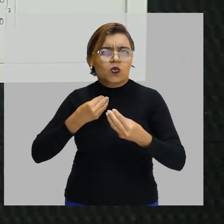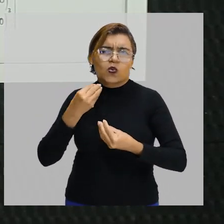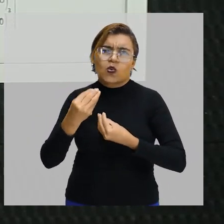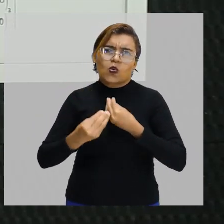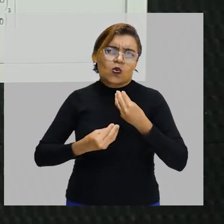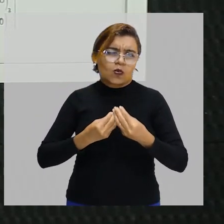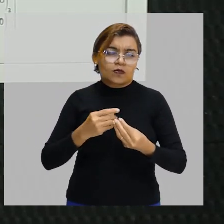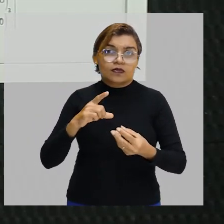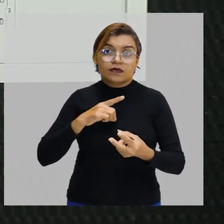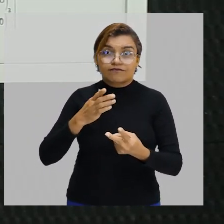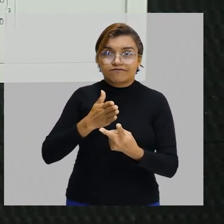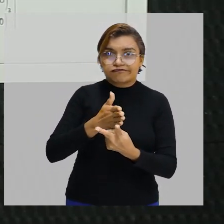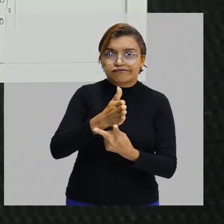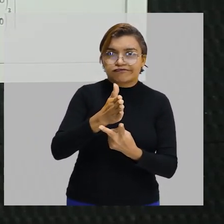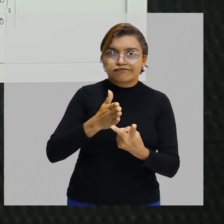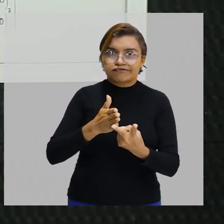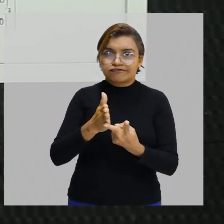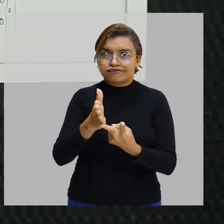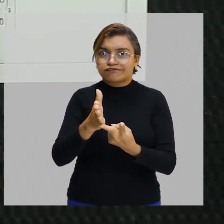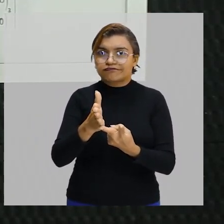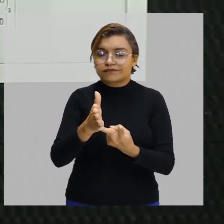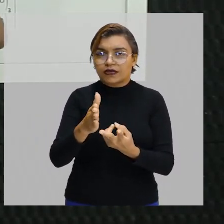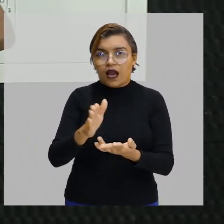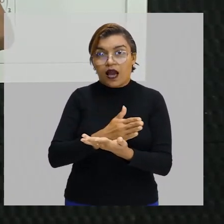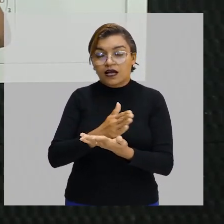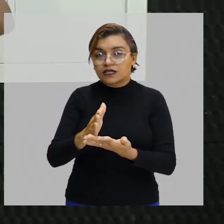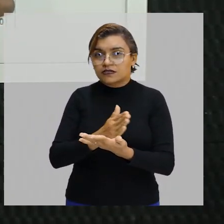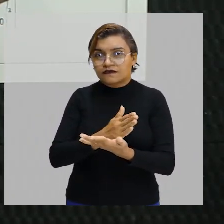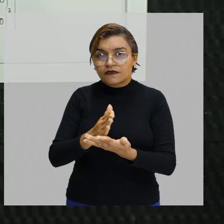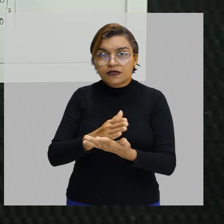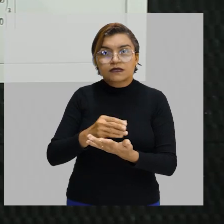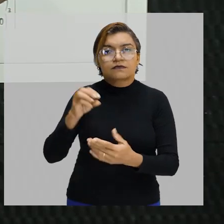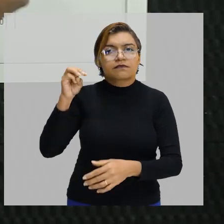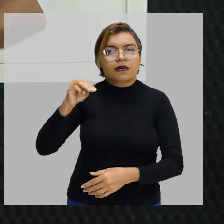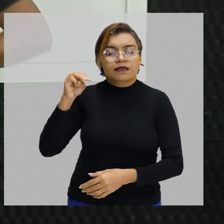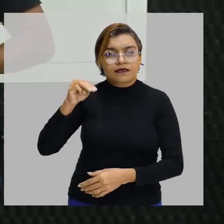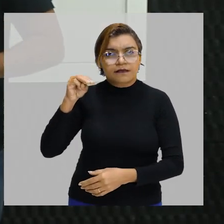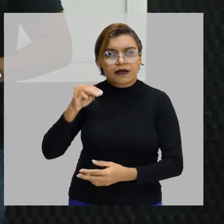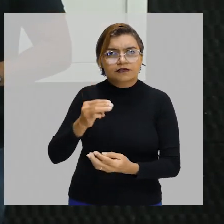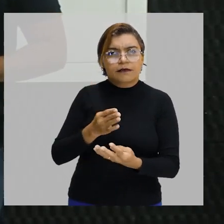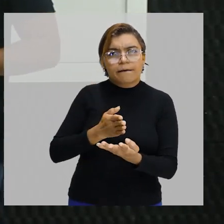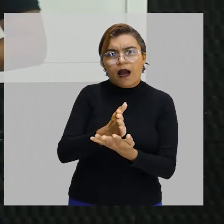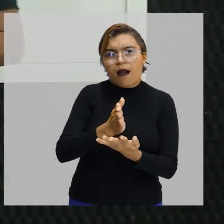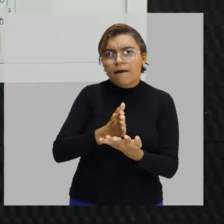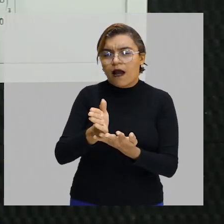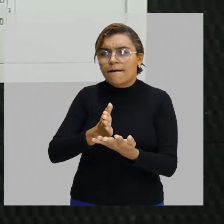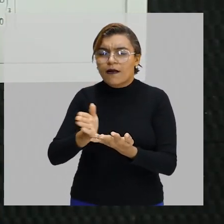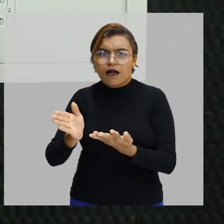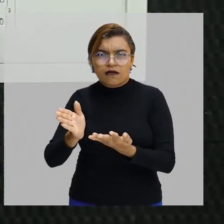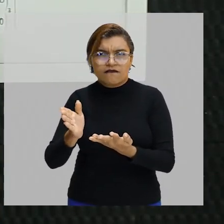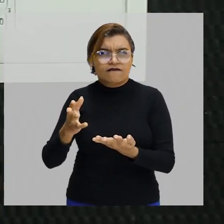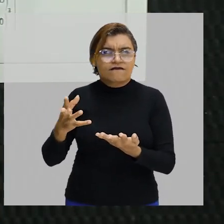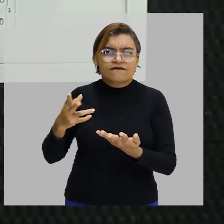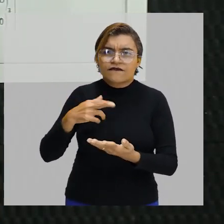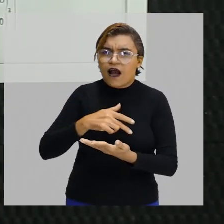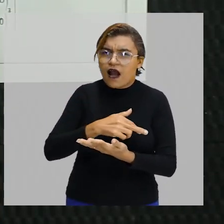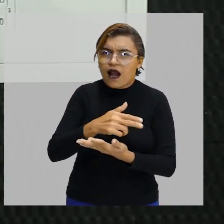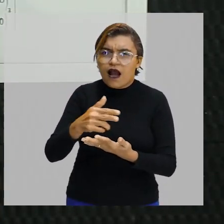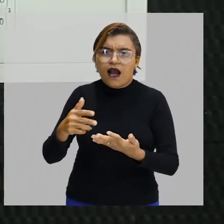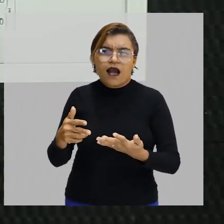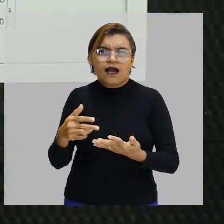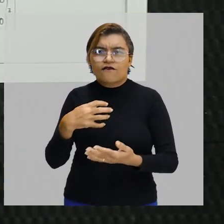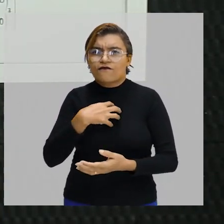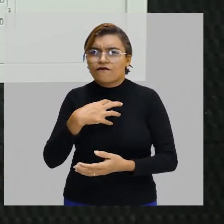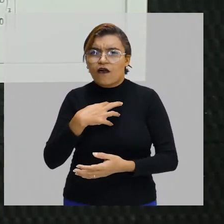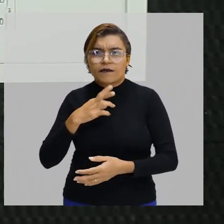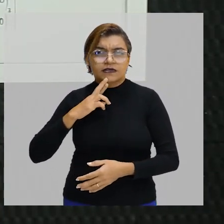dois caminhos, né? Às vezes a matemática tem vários caminhos para chegar no mesmo lugar. Às vezes caminhos mais curtos, caminhos mais longos,